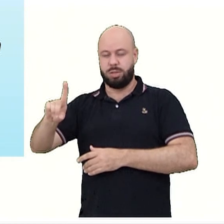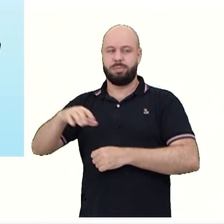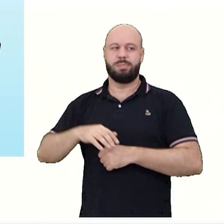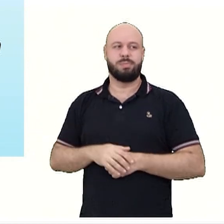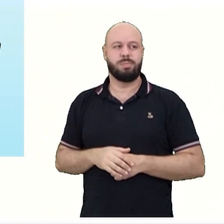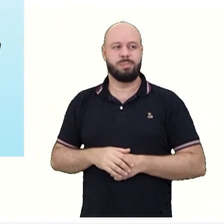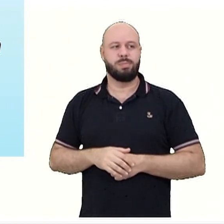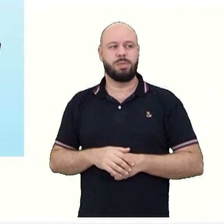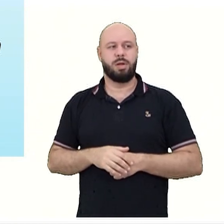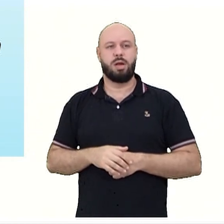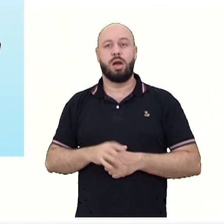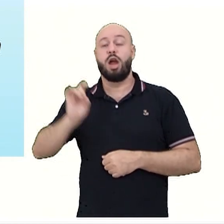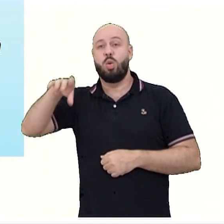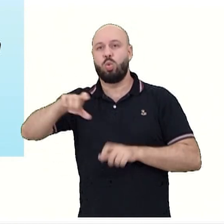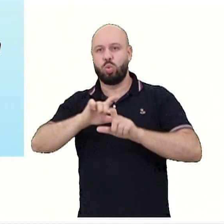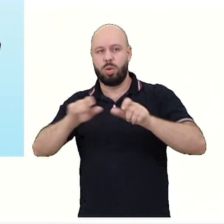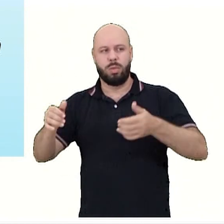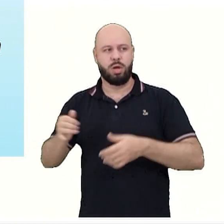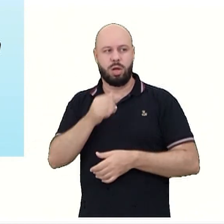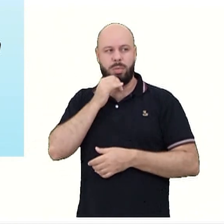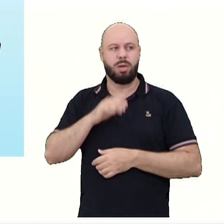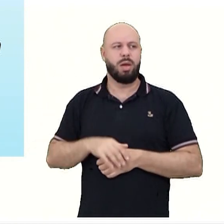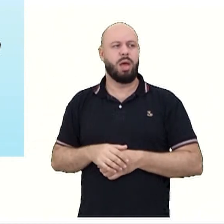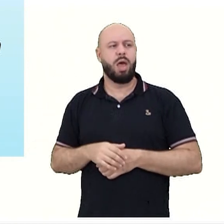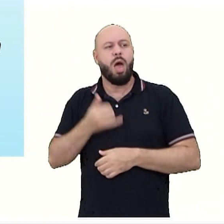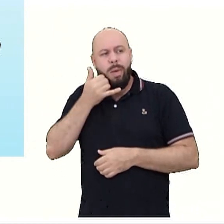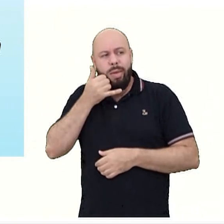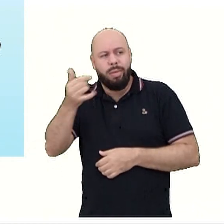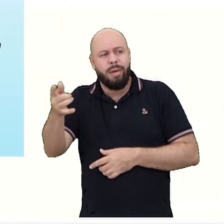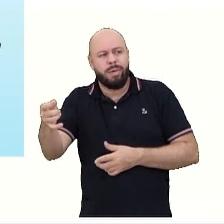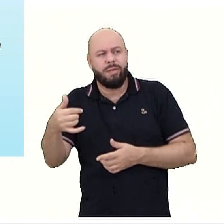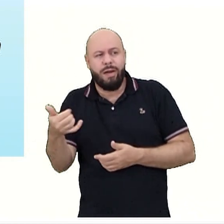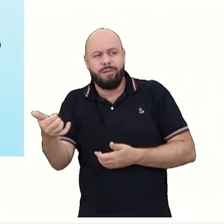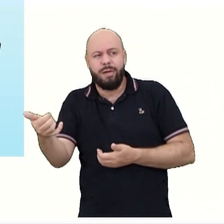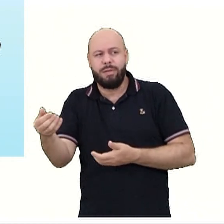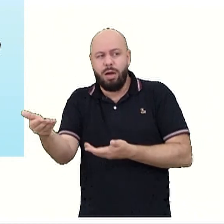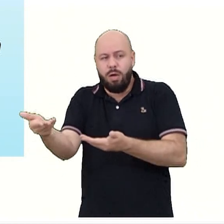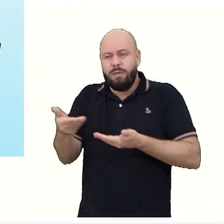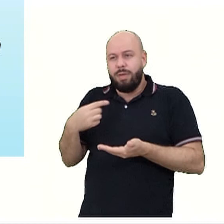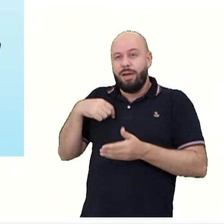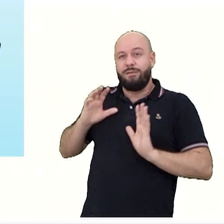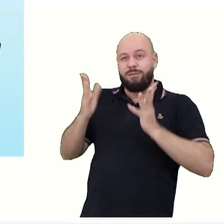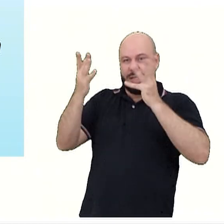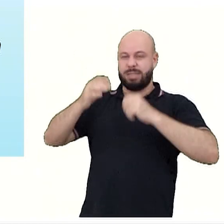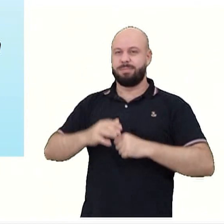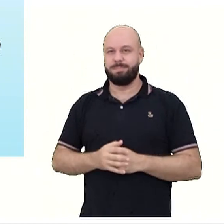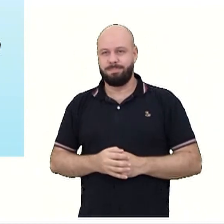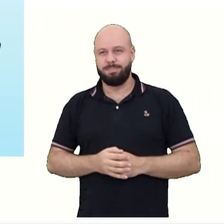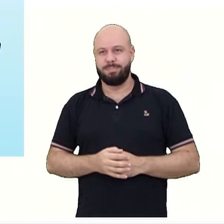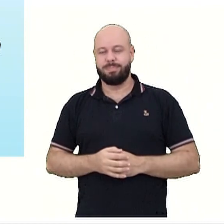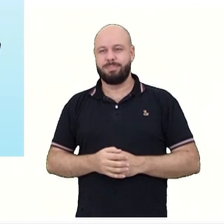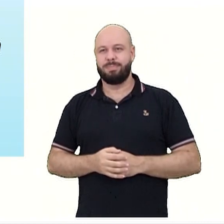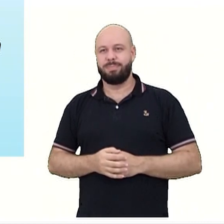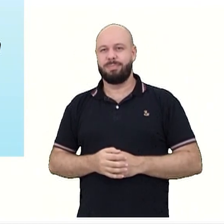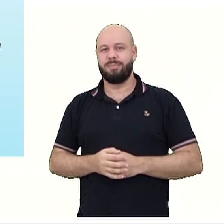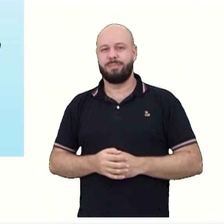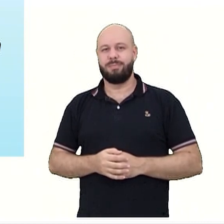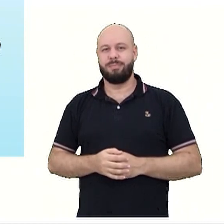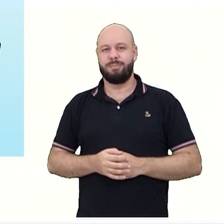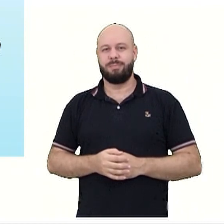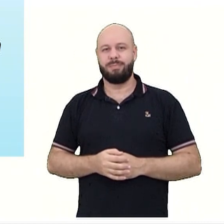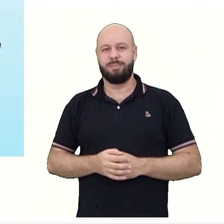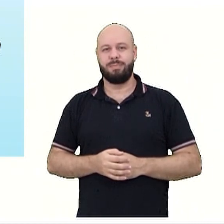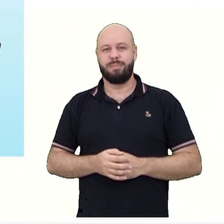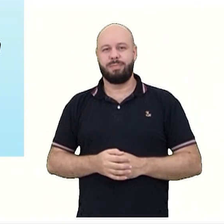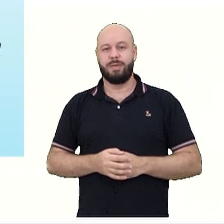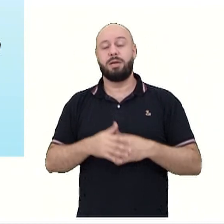E o último exemplo aí, I call him up so as to invite him to the party. Liguei para ele para convidá-lo para a